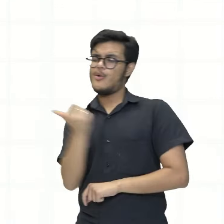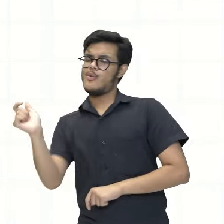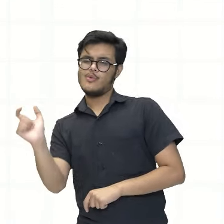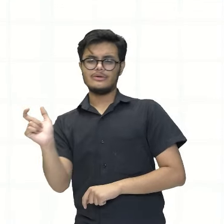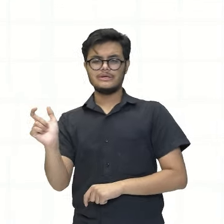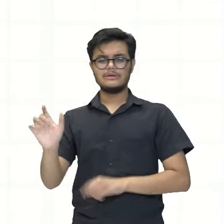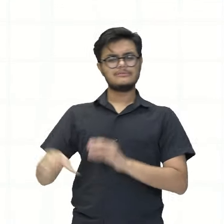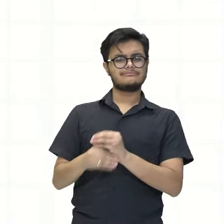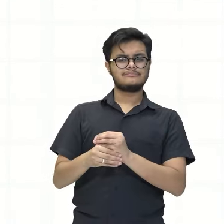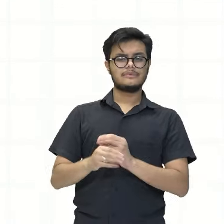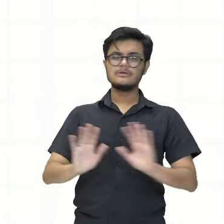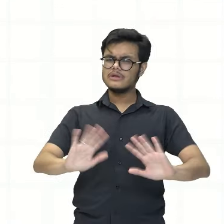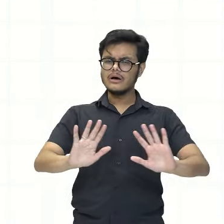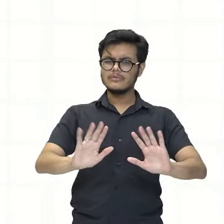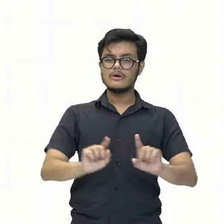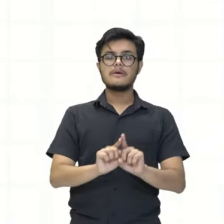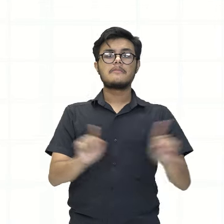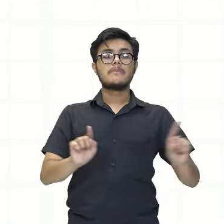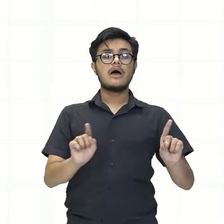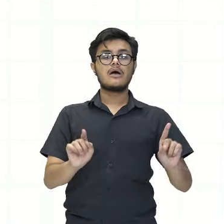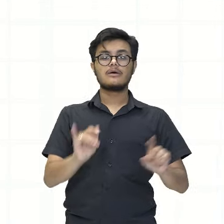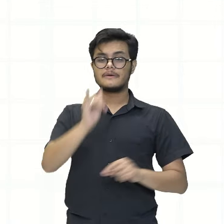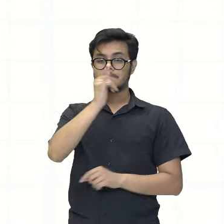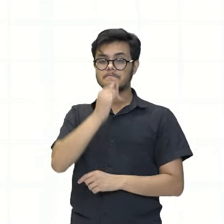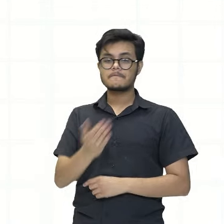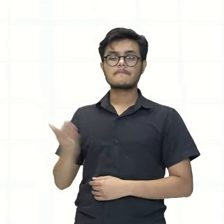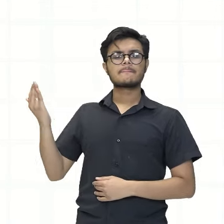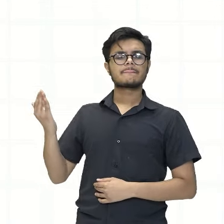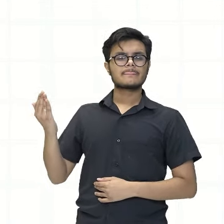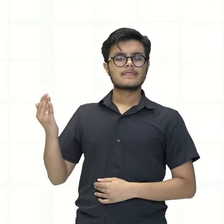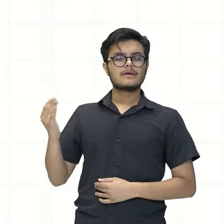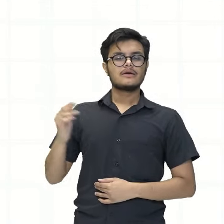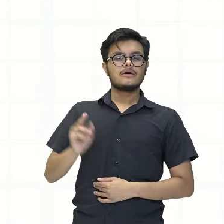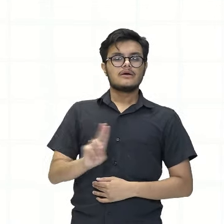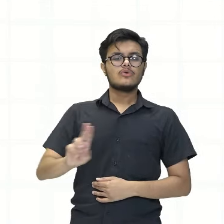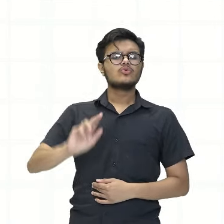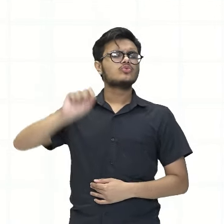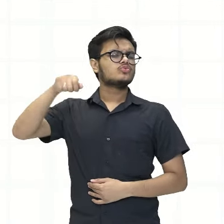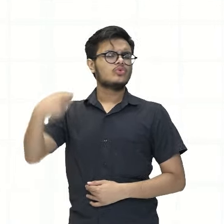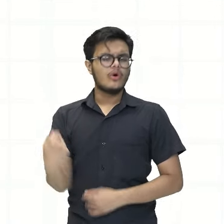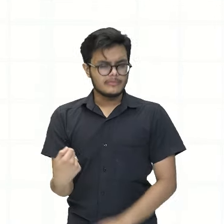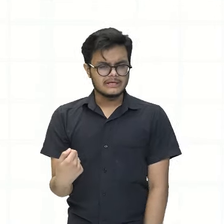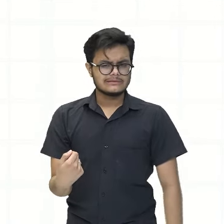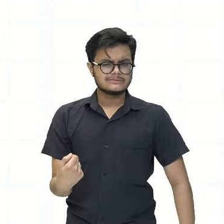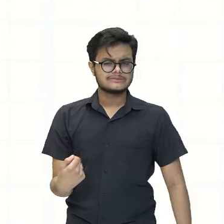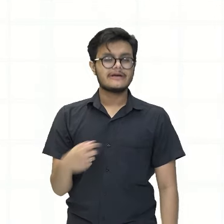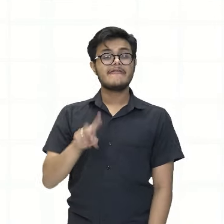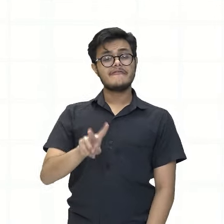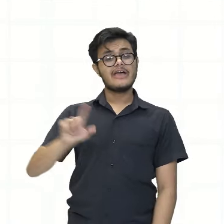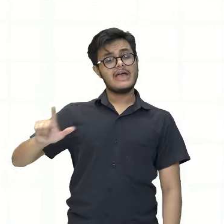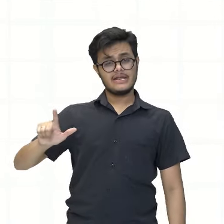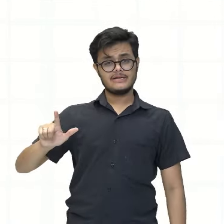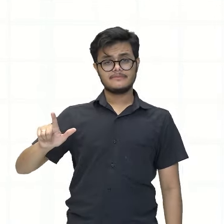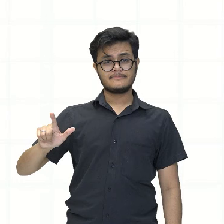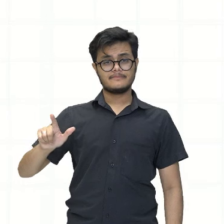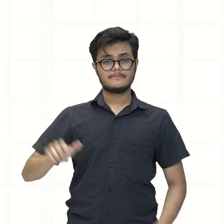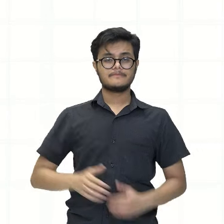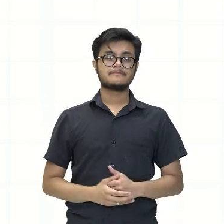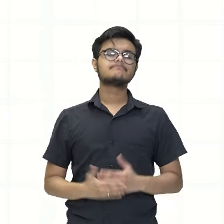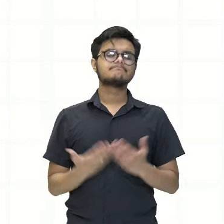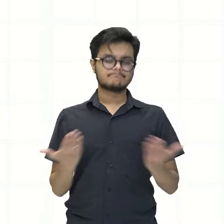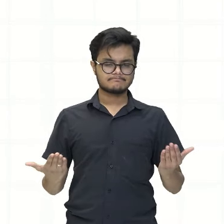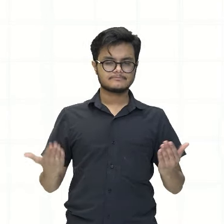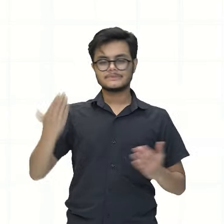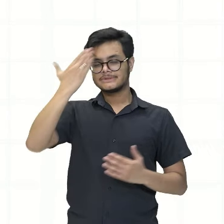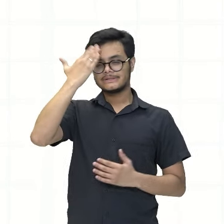preposição e qual é a liga do a a liga não a sigla do verbo de ligação a sigla é Vl Então